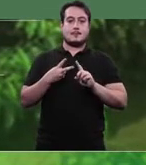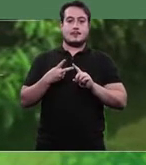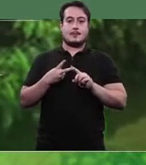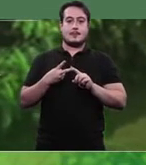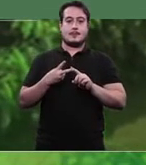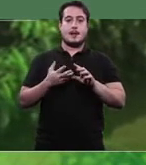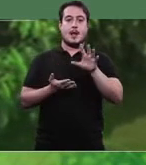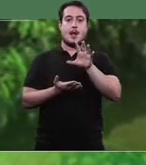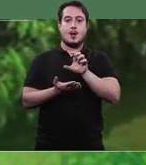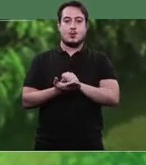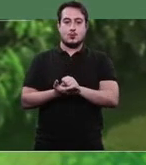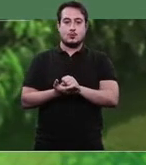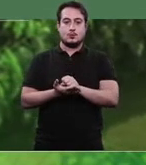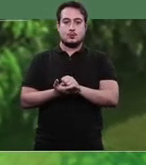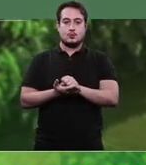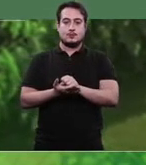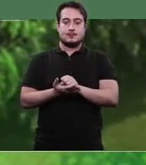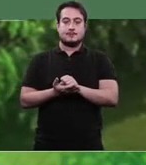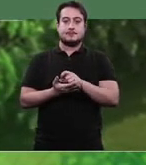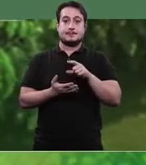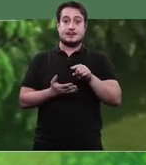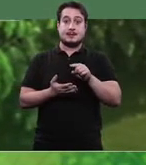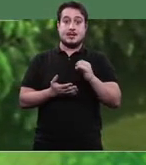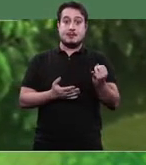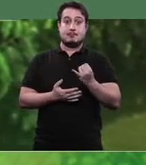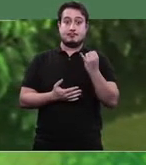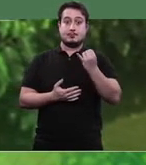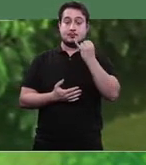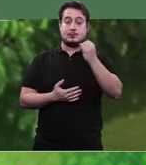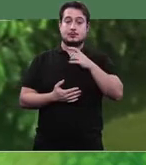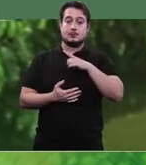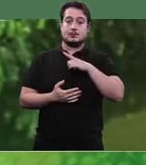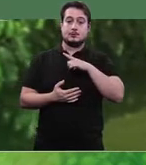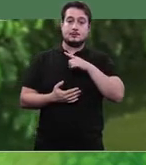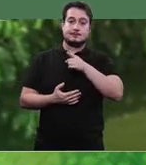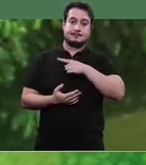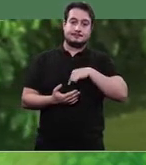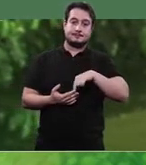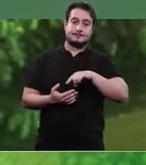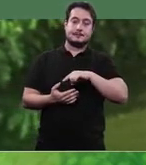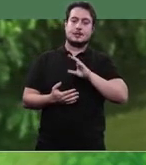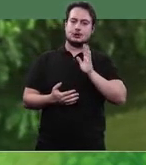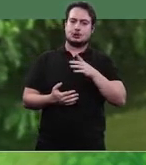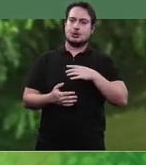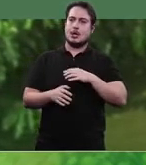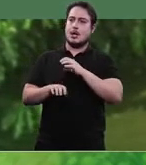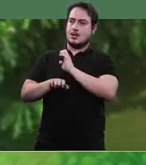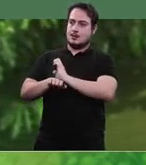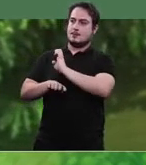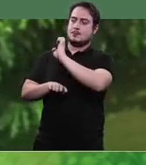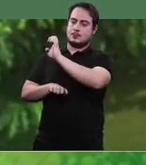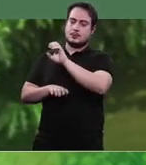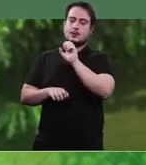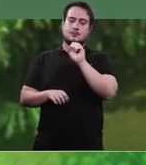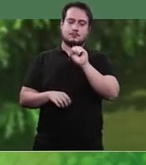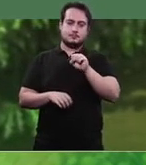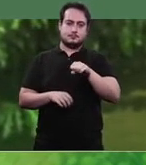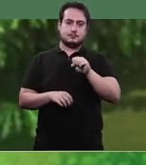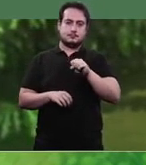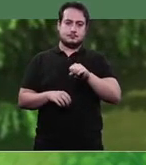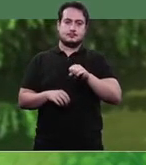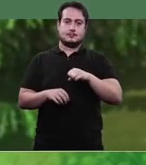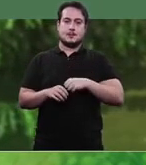consolidação, que é a menina dos olhos das oportunidades, em que nós podemos, nós já exportamos